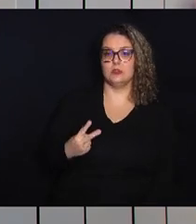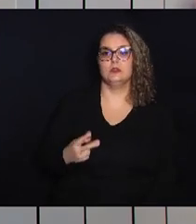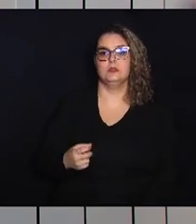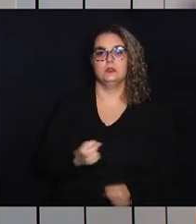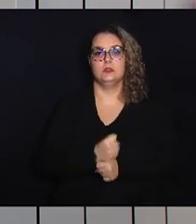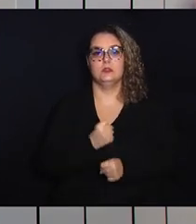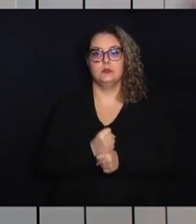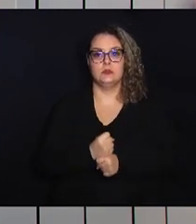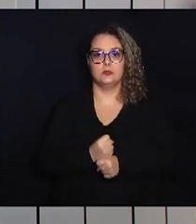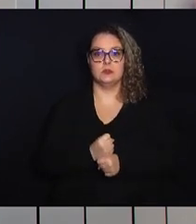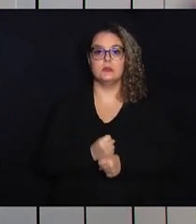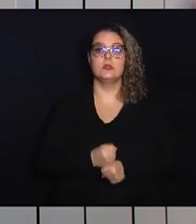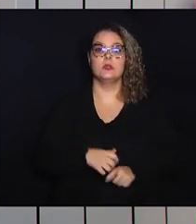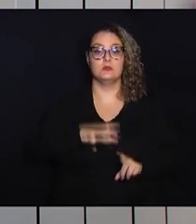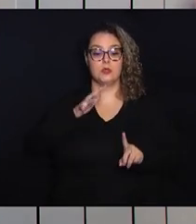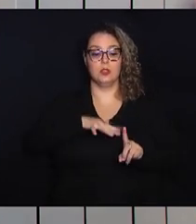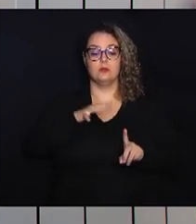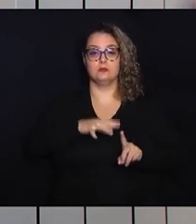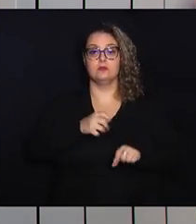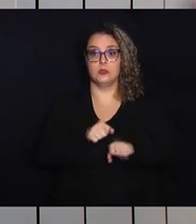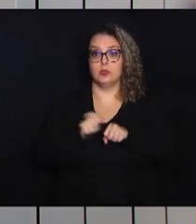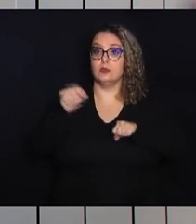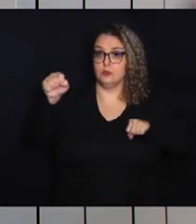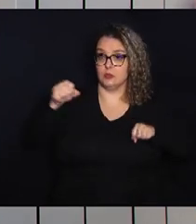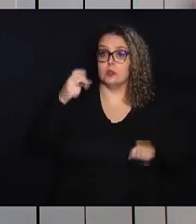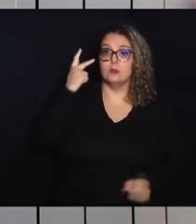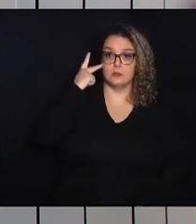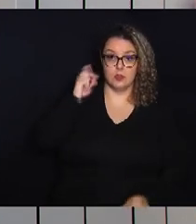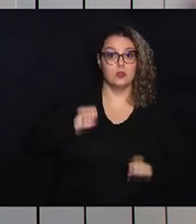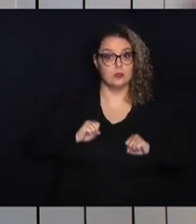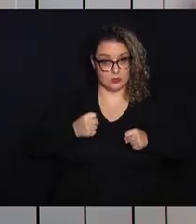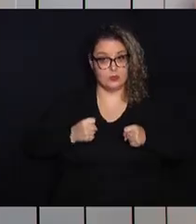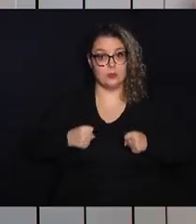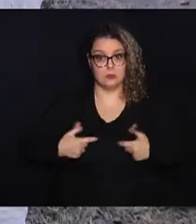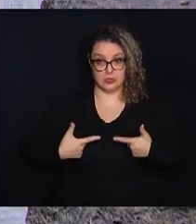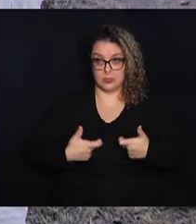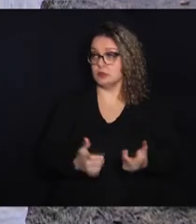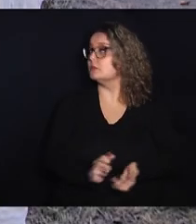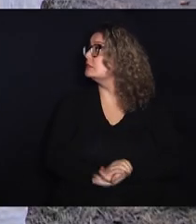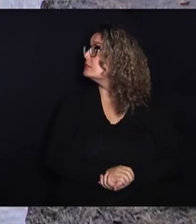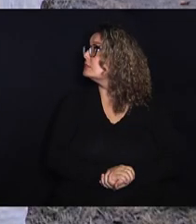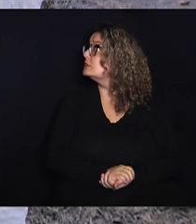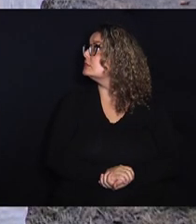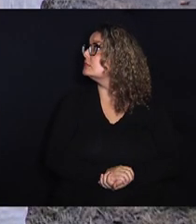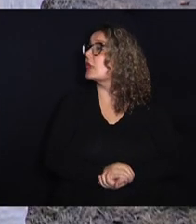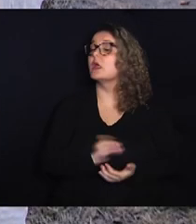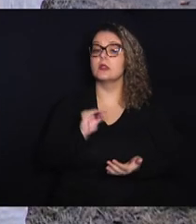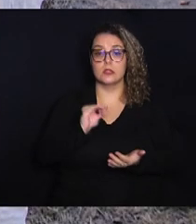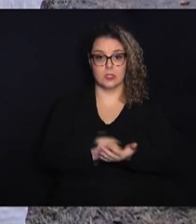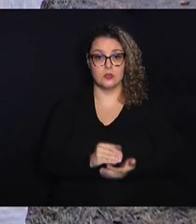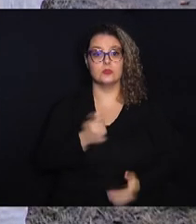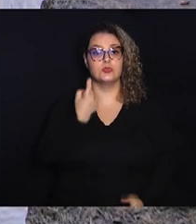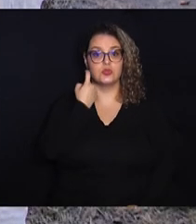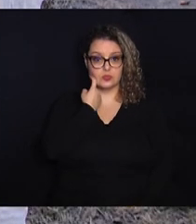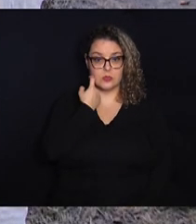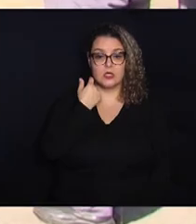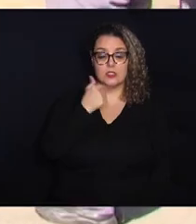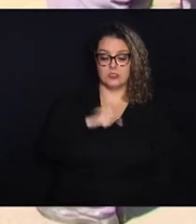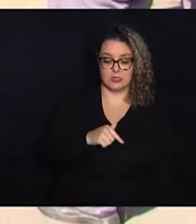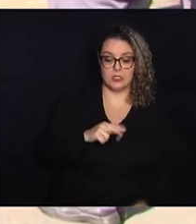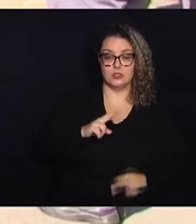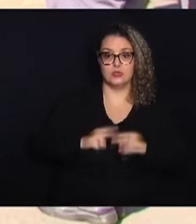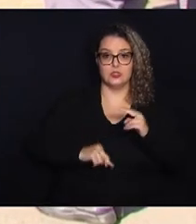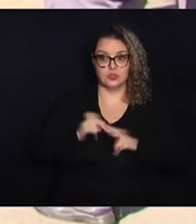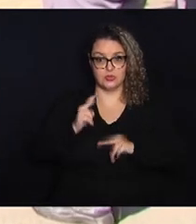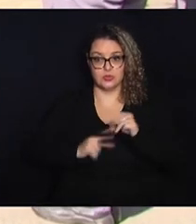e reverenciou os heróis paulistas que lutaram na batalha. Na última sexta-feira, 7 de junho,